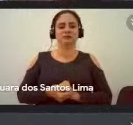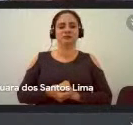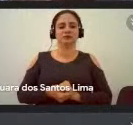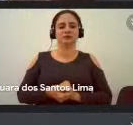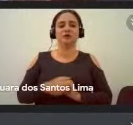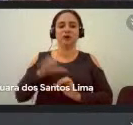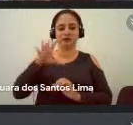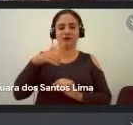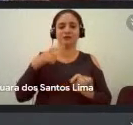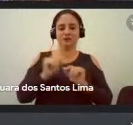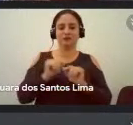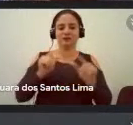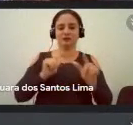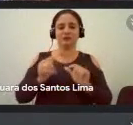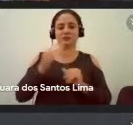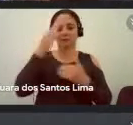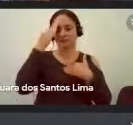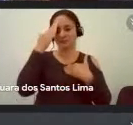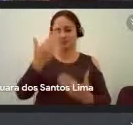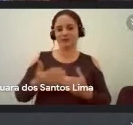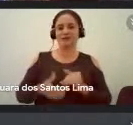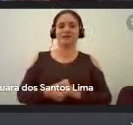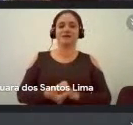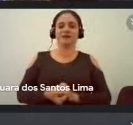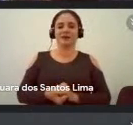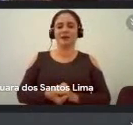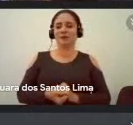que fizemos esse trabalho. Obrigada a todos.